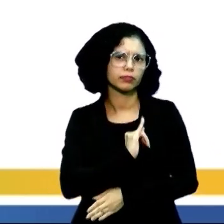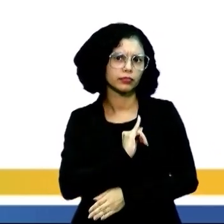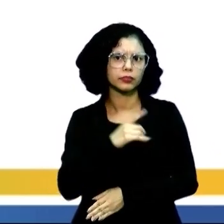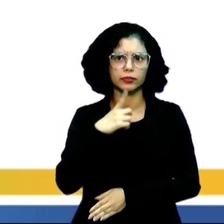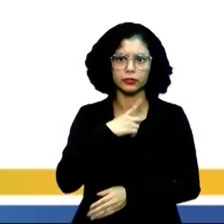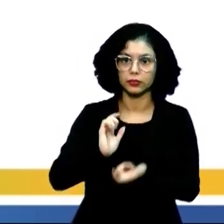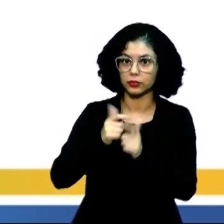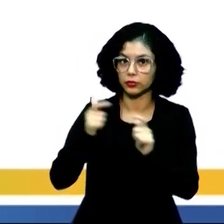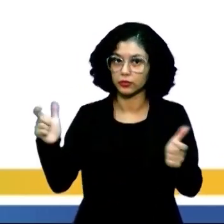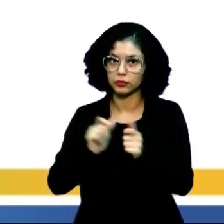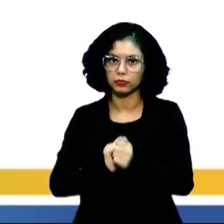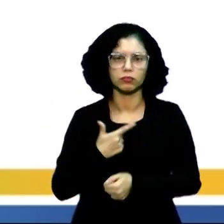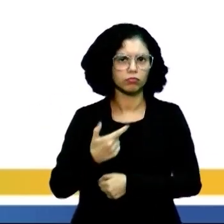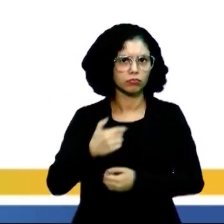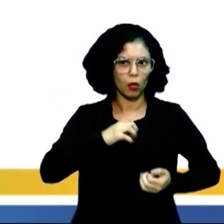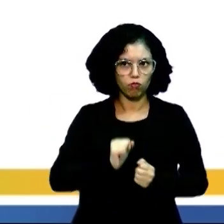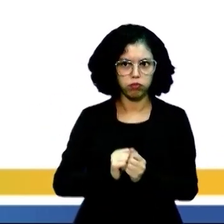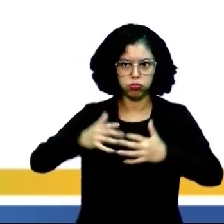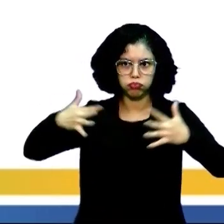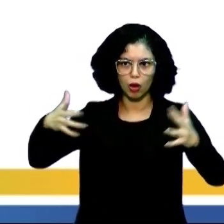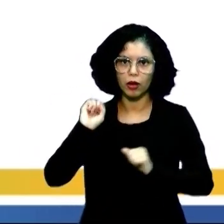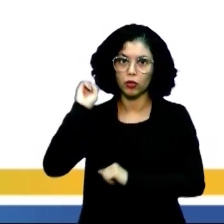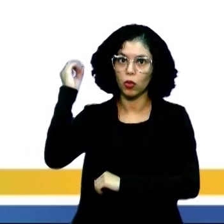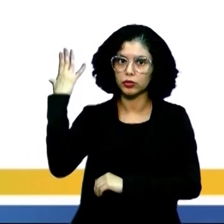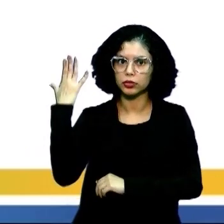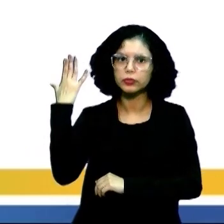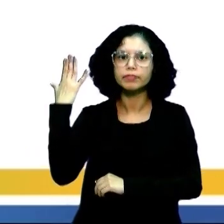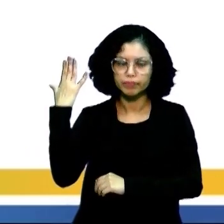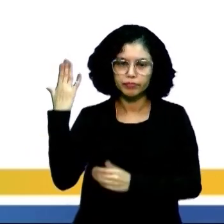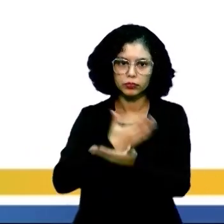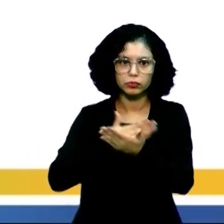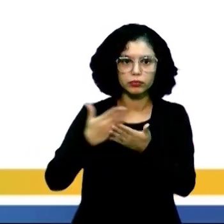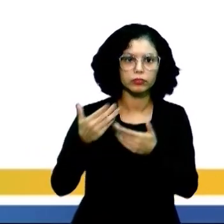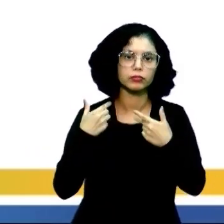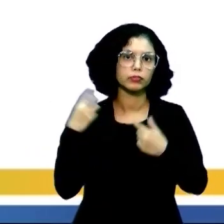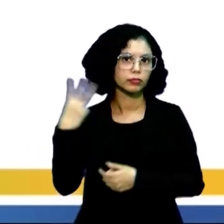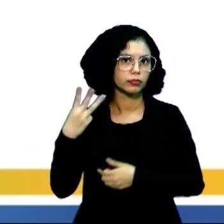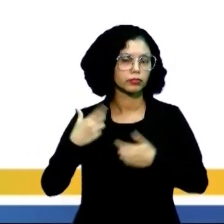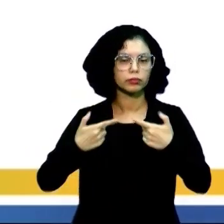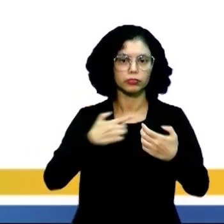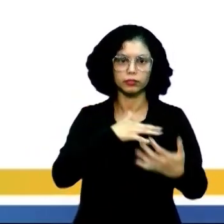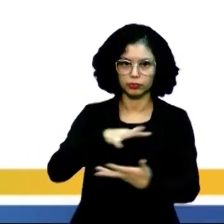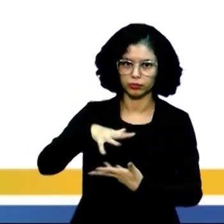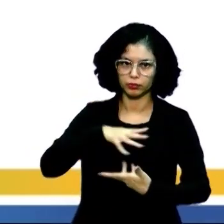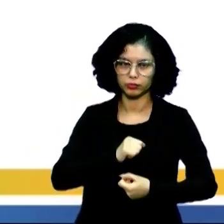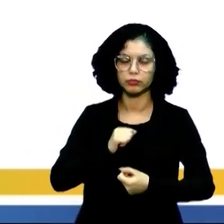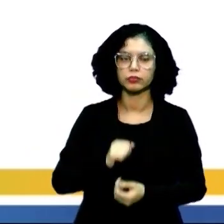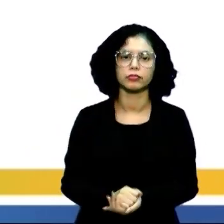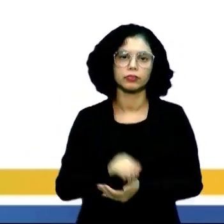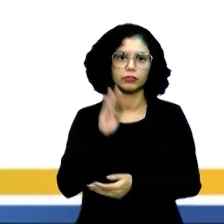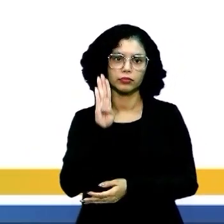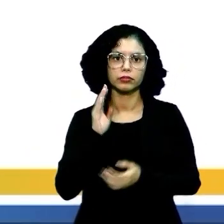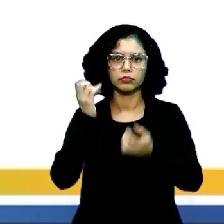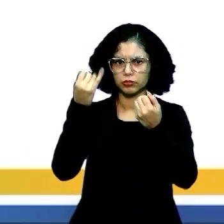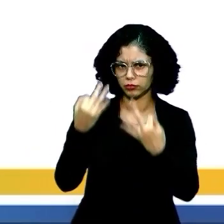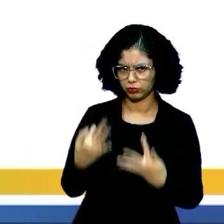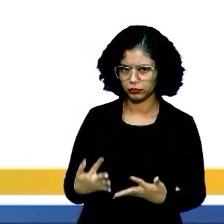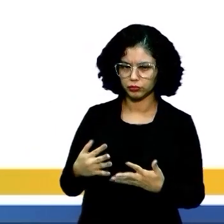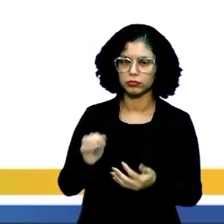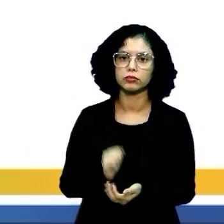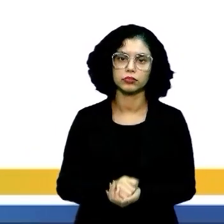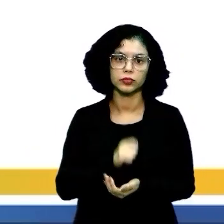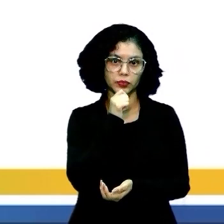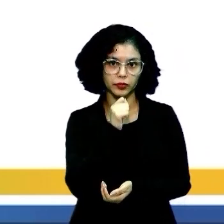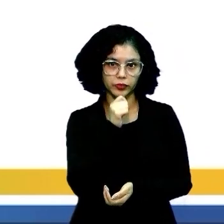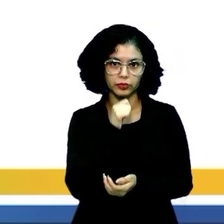Iraque deter à época armas nucleares que poderiam desencadear a Terceira Guerra Mundial. Letra B, se